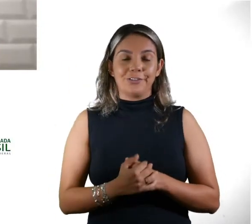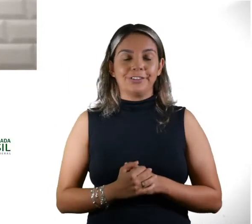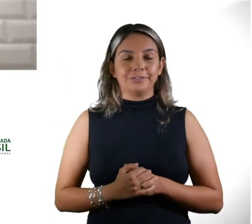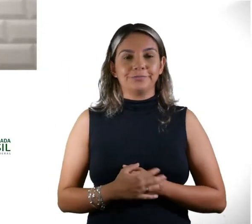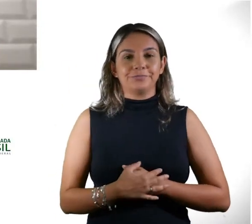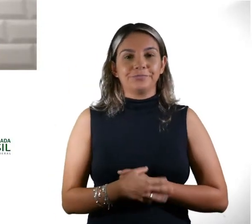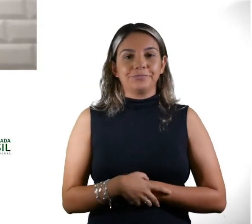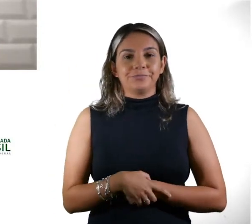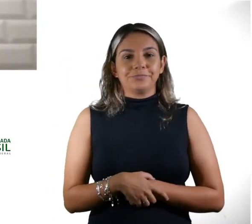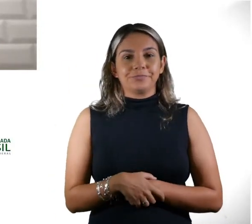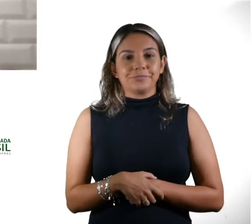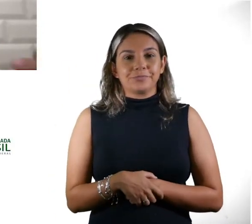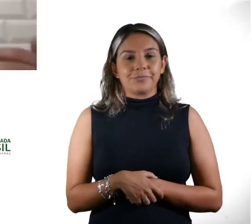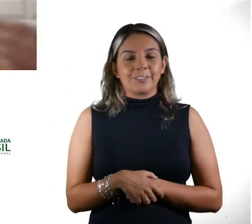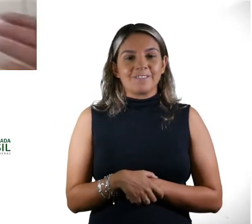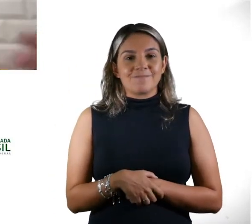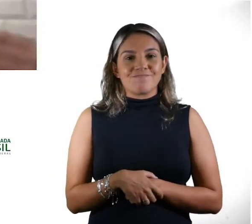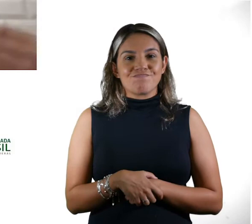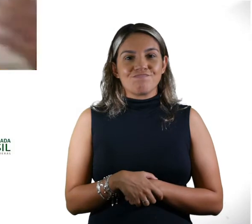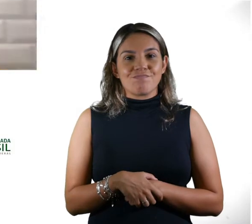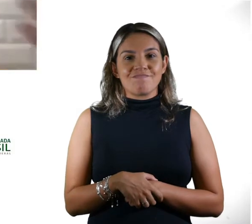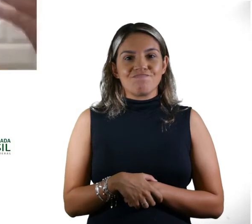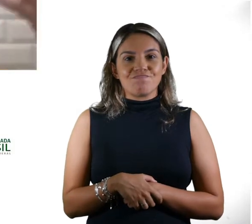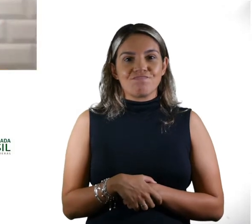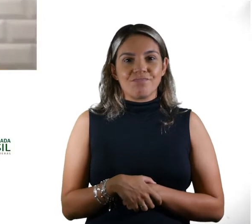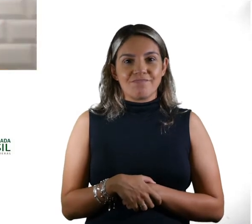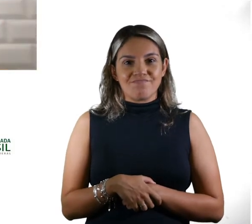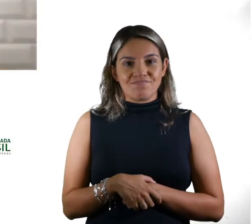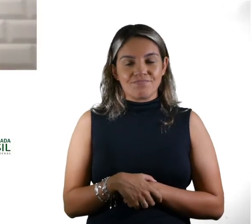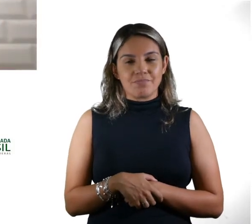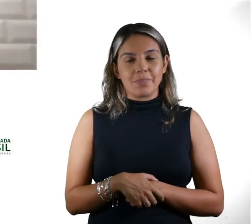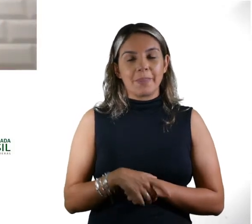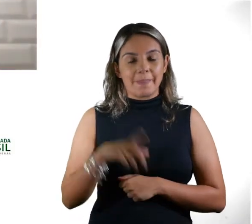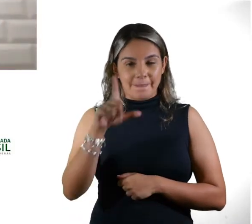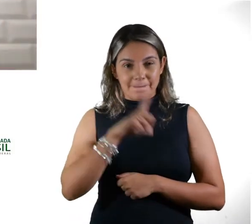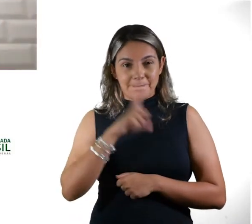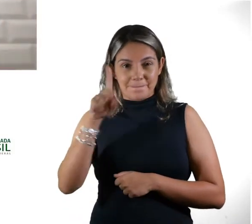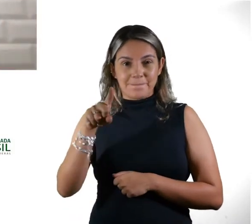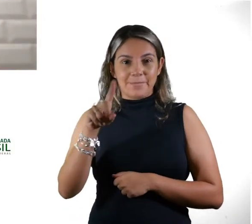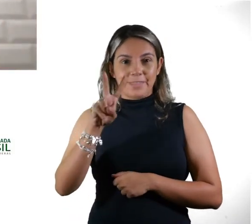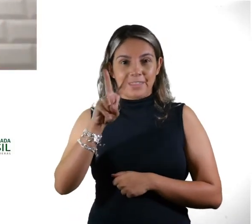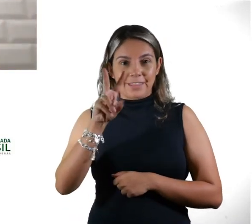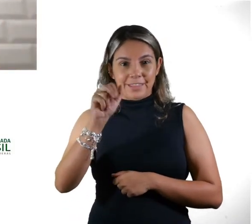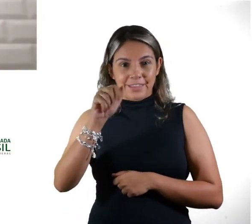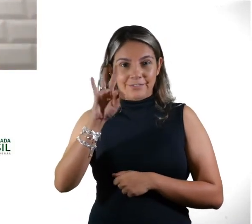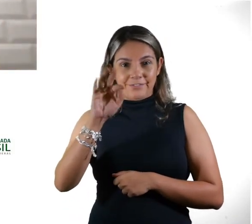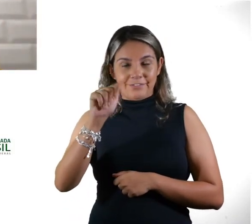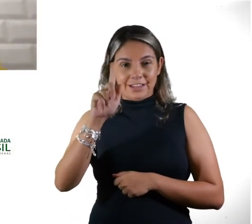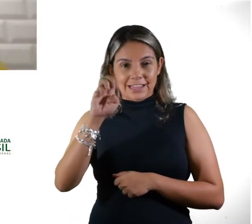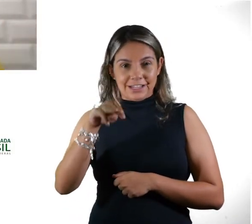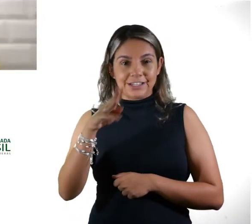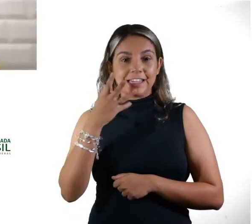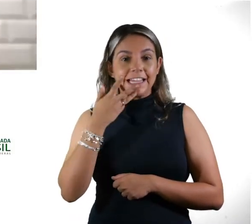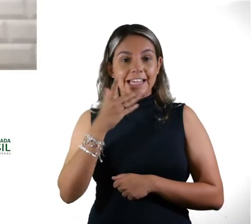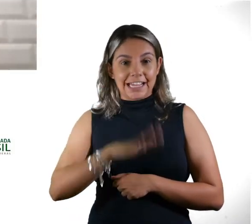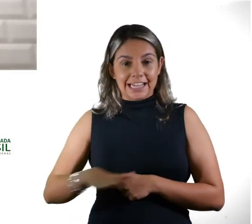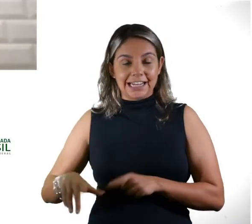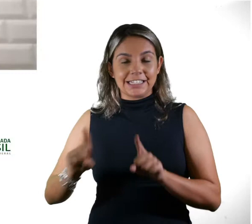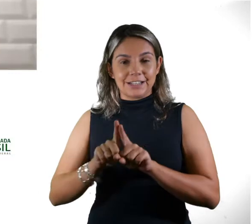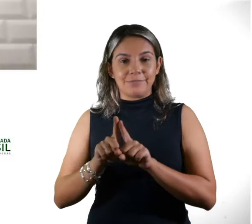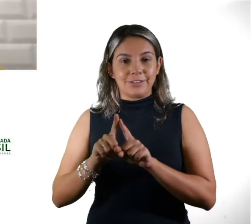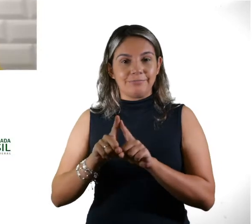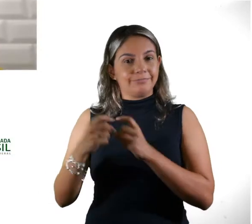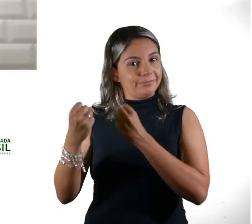essa vantagem como escritor. É uma vantagem e é uma desvantagem, porque, como eu disse antes, as crianças também nos